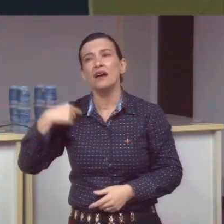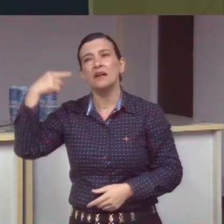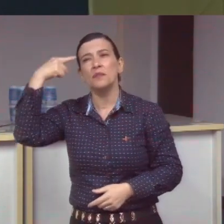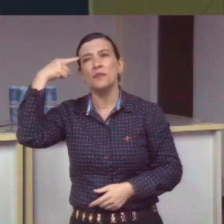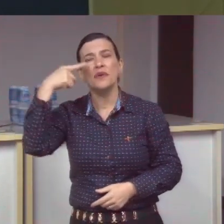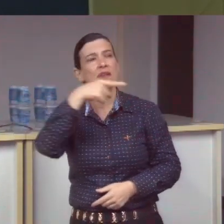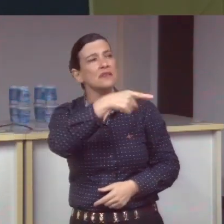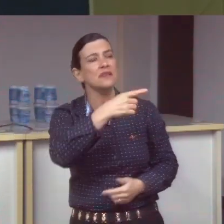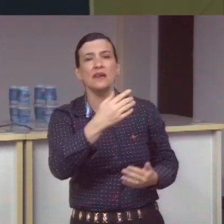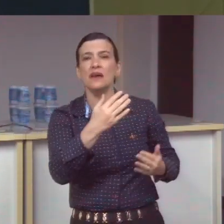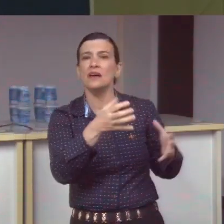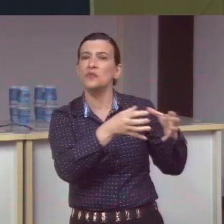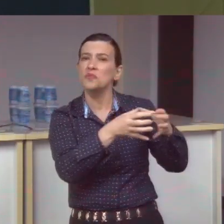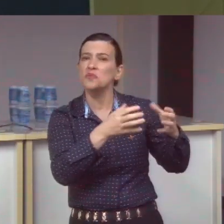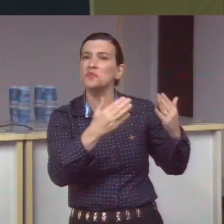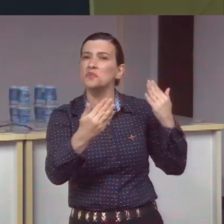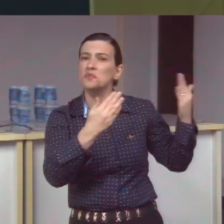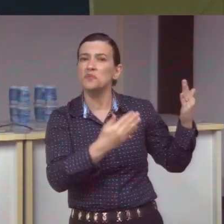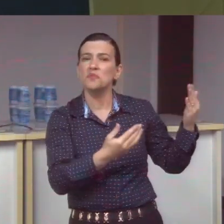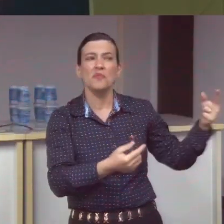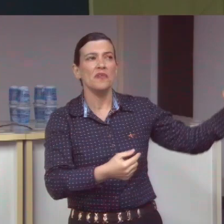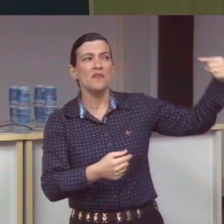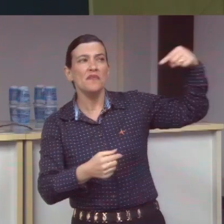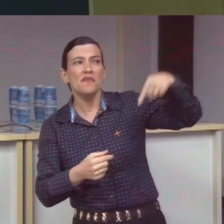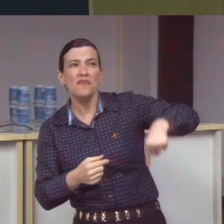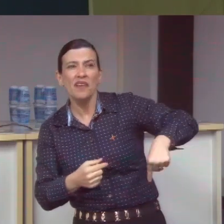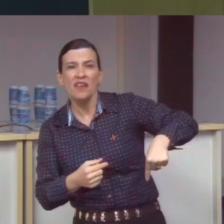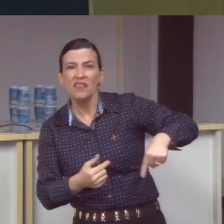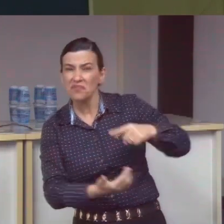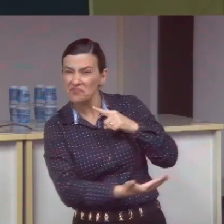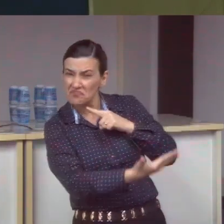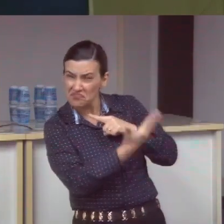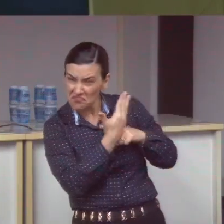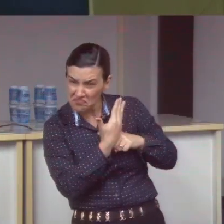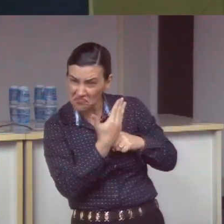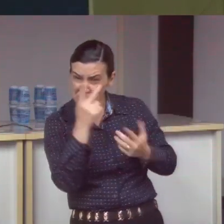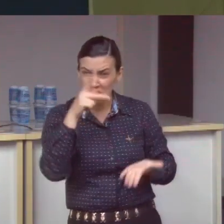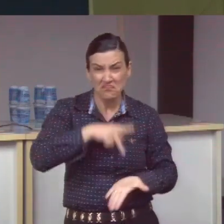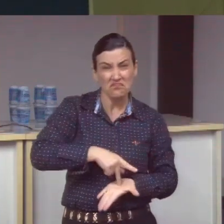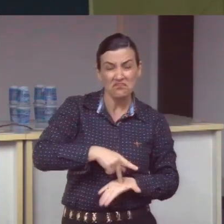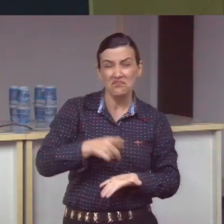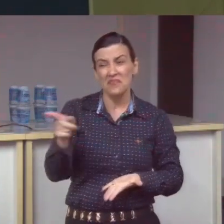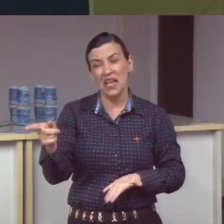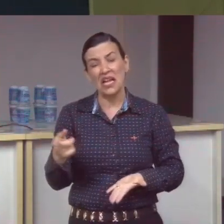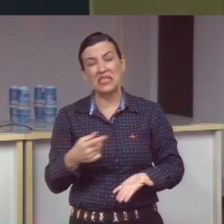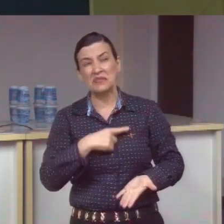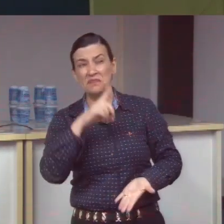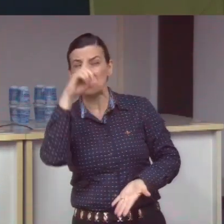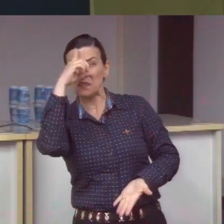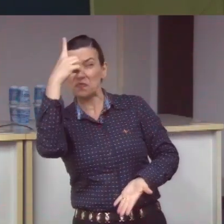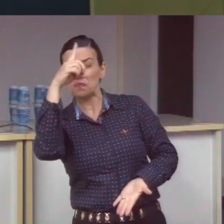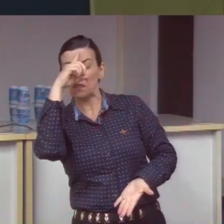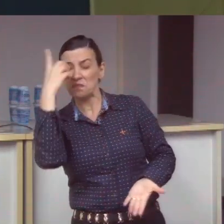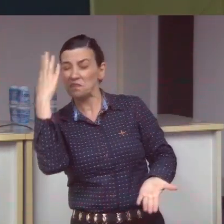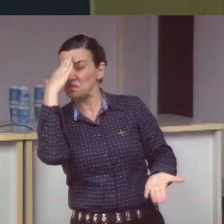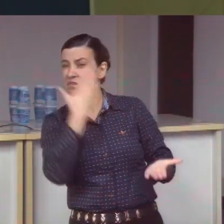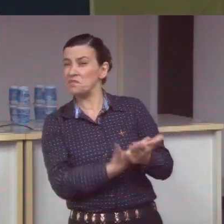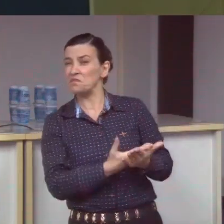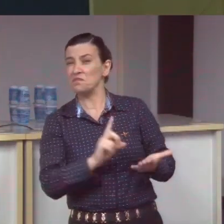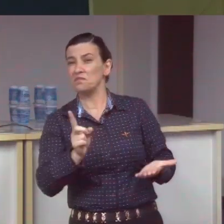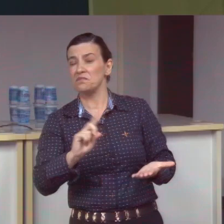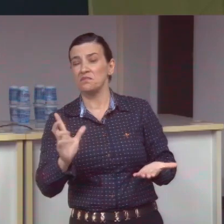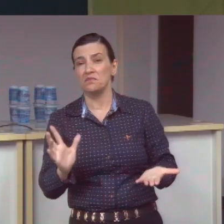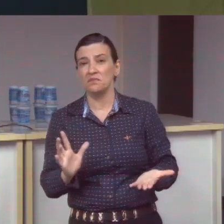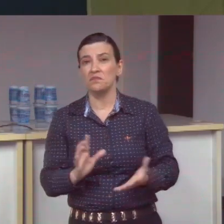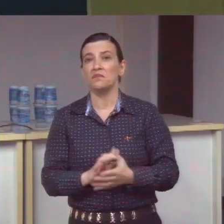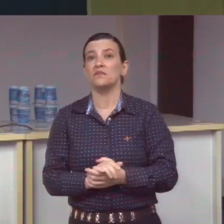são, até vamos dizer, maléficas, né? Então, daí uma preocupação da gente, é uma coisa que nós entendemos